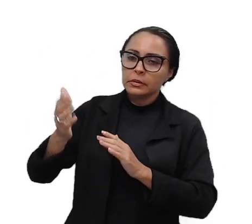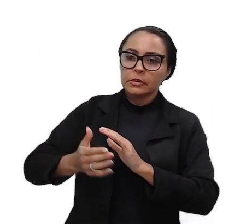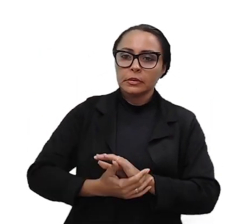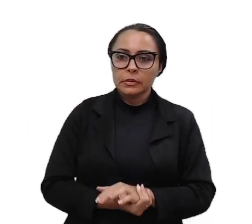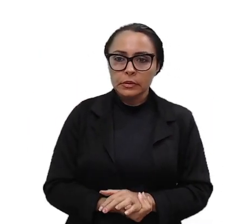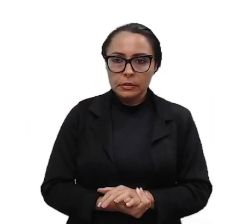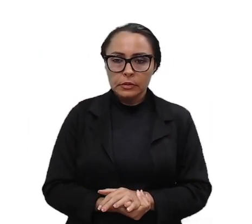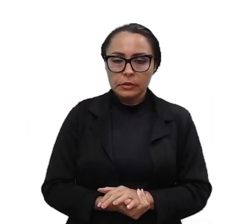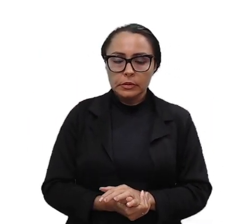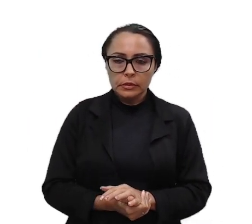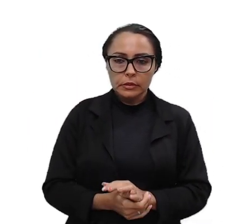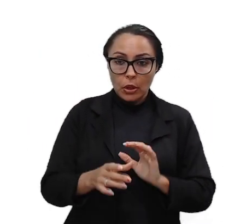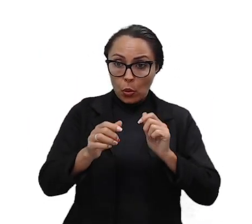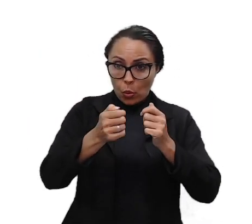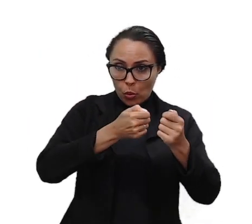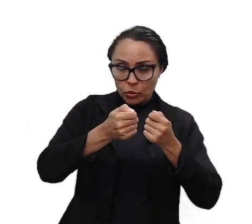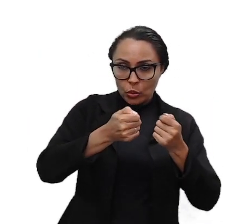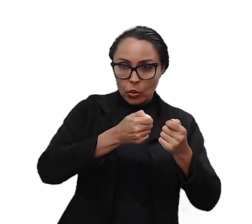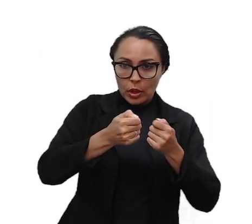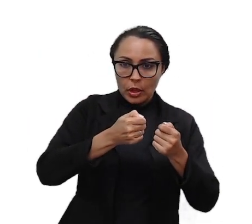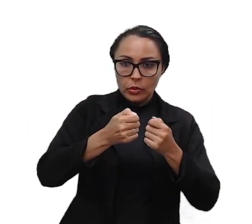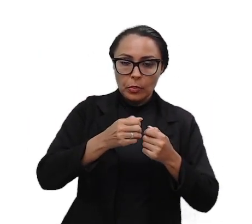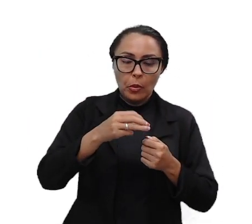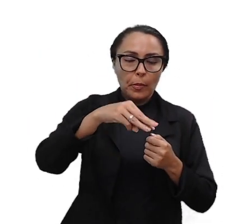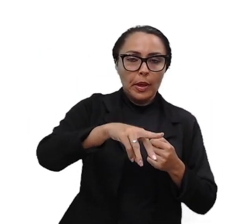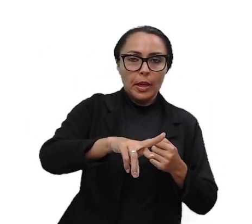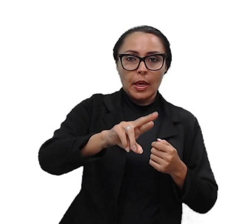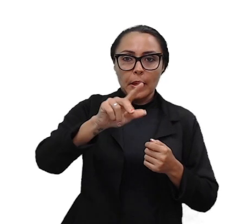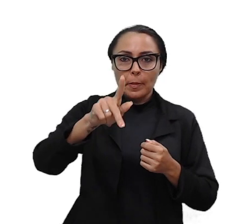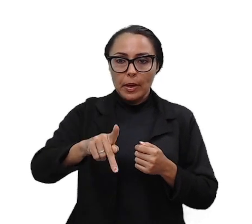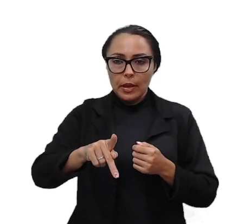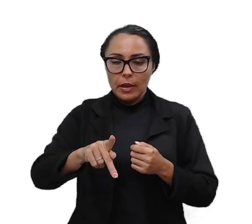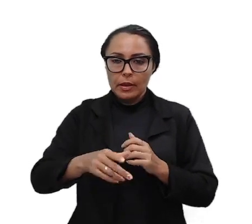é todo controlado pelo MRP e as saídas.